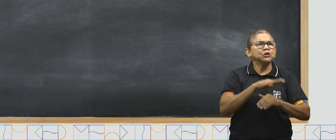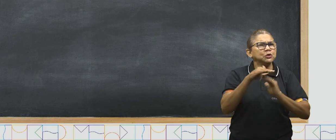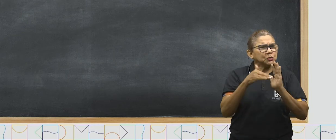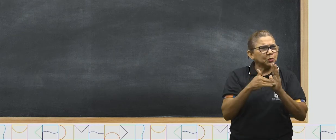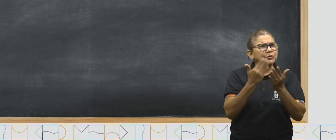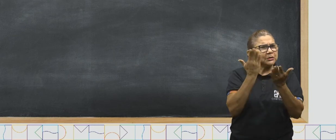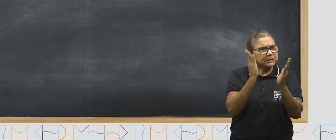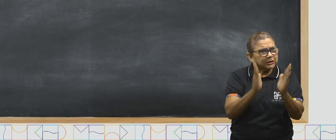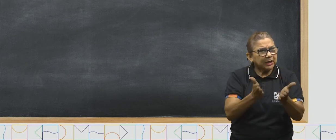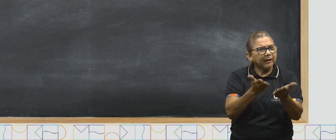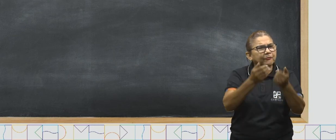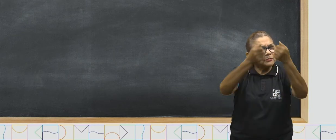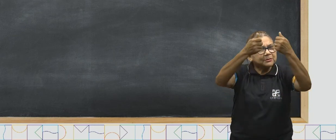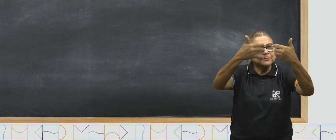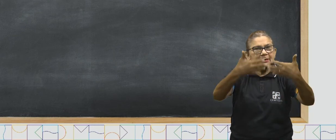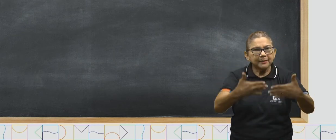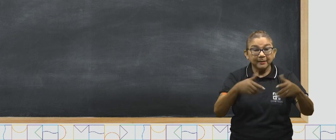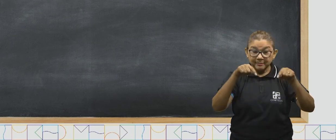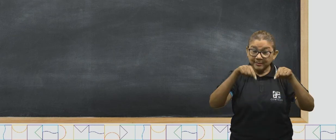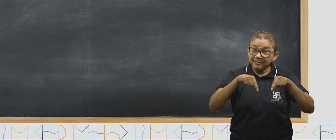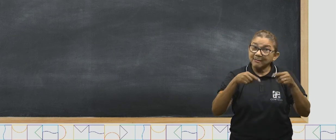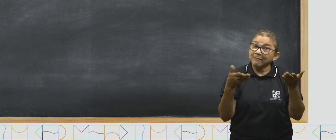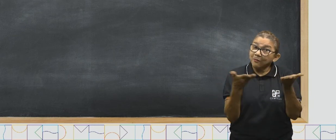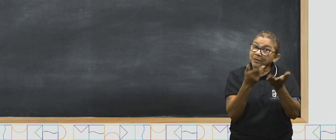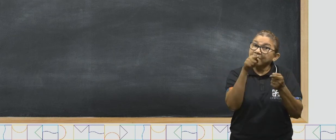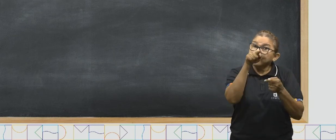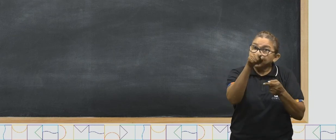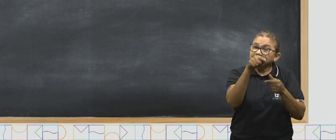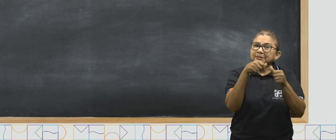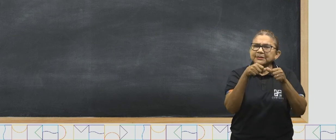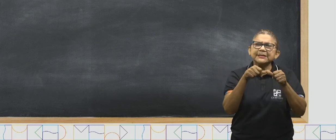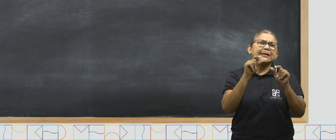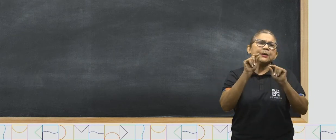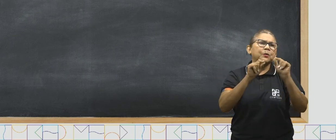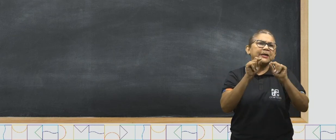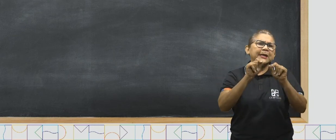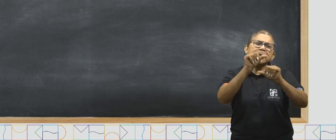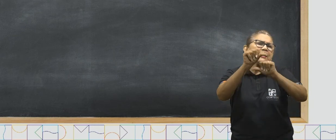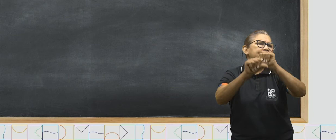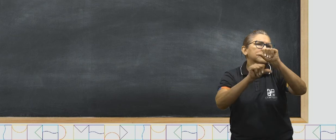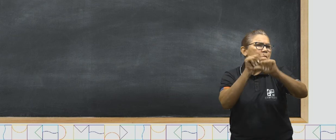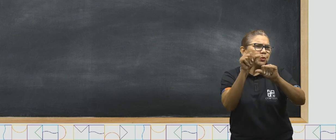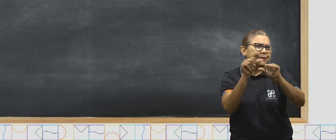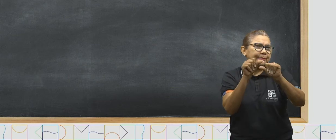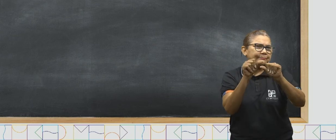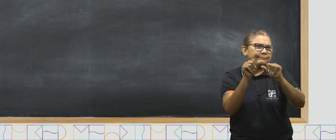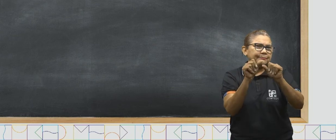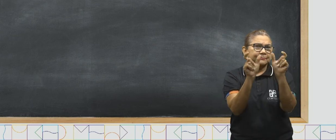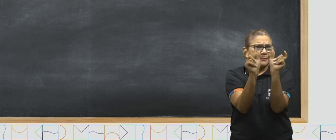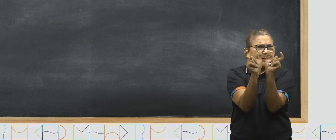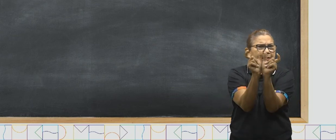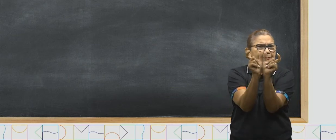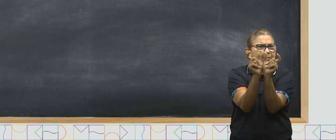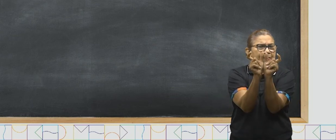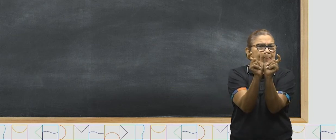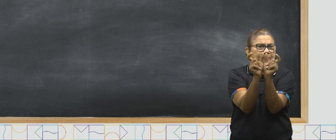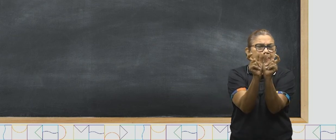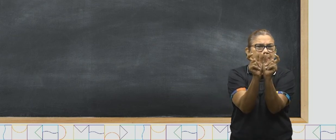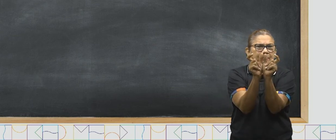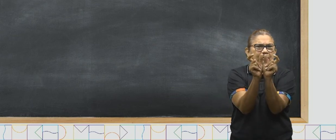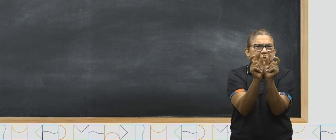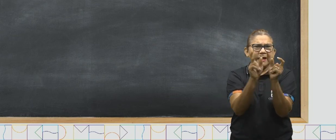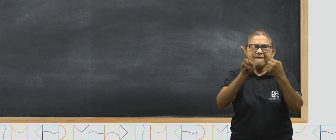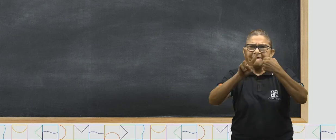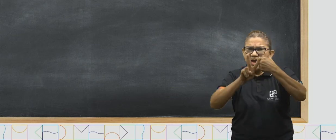nós estudamos até aqui? Quem é que sofre alteração para que haja concordância em uma frase? É